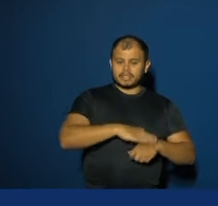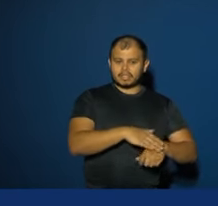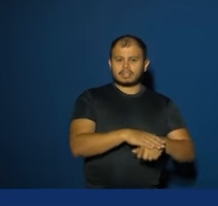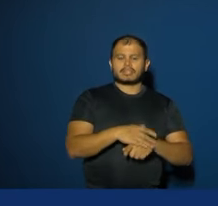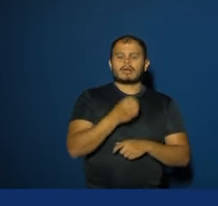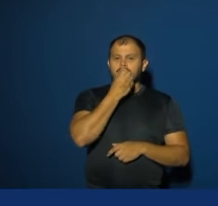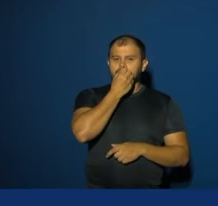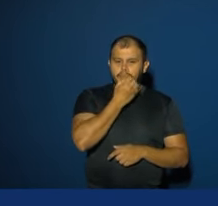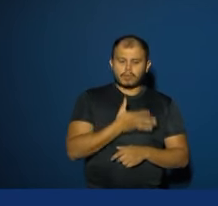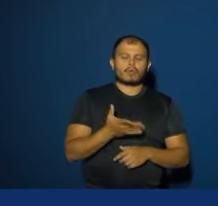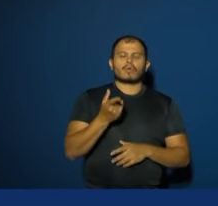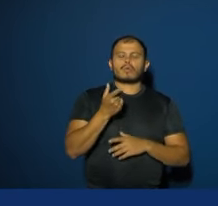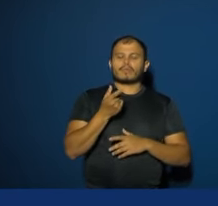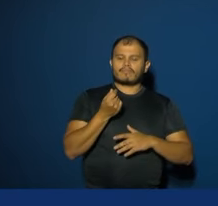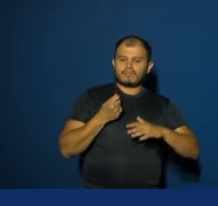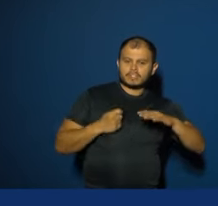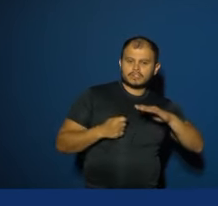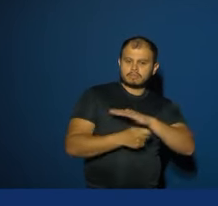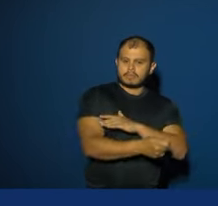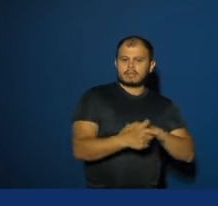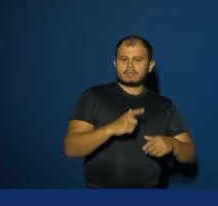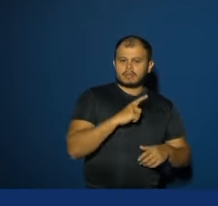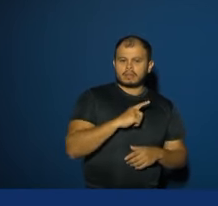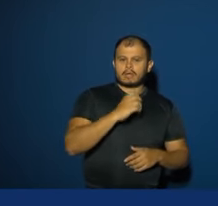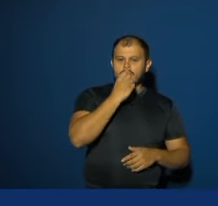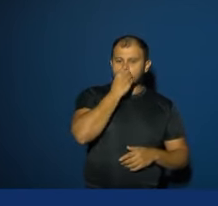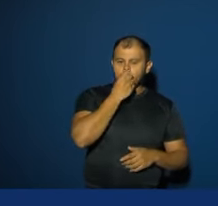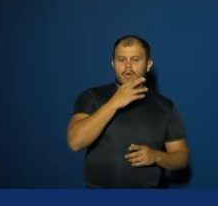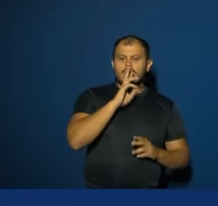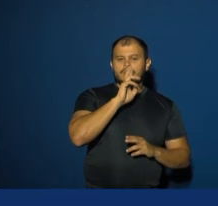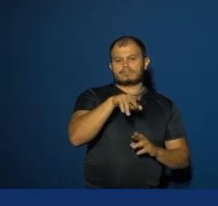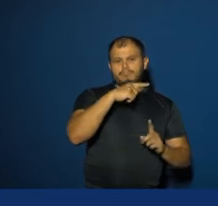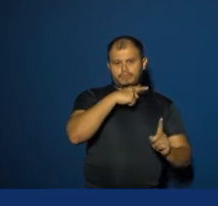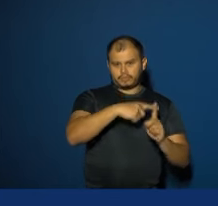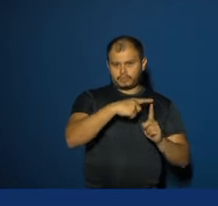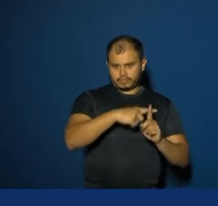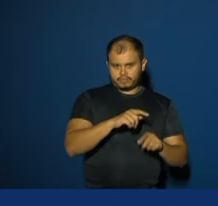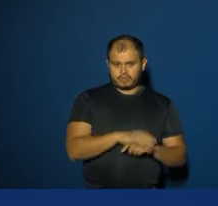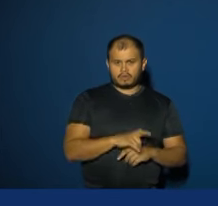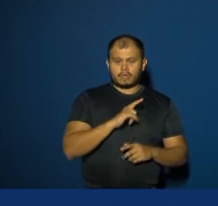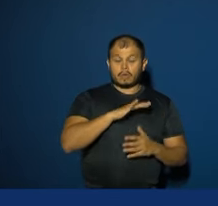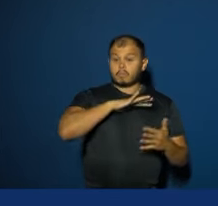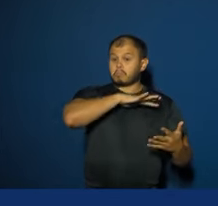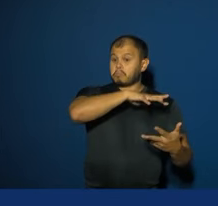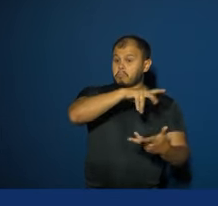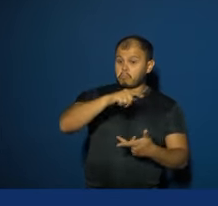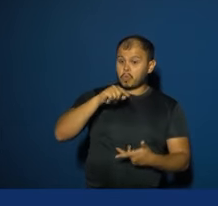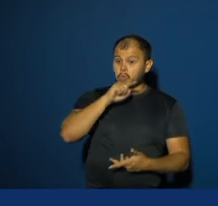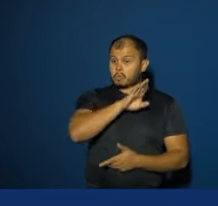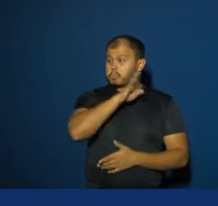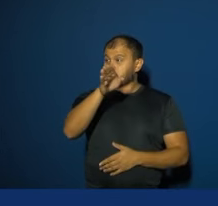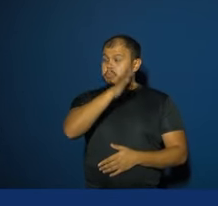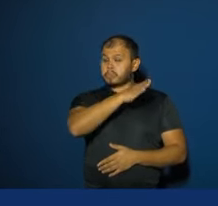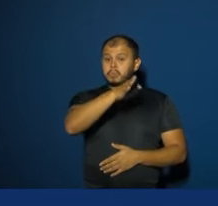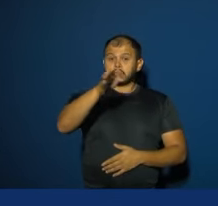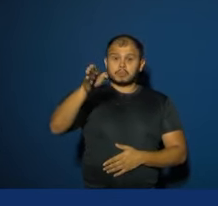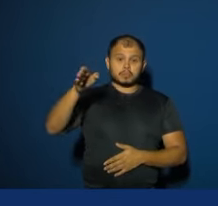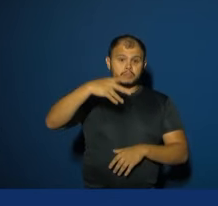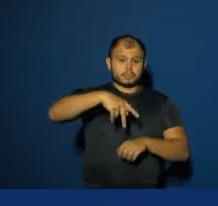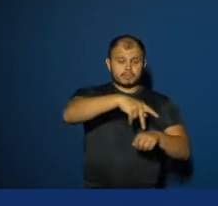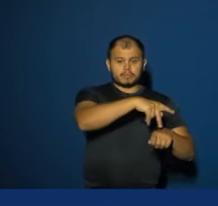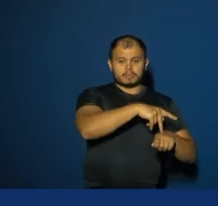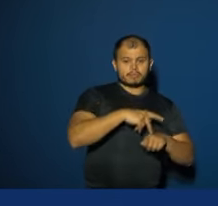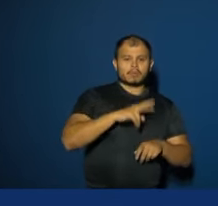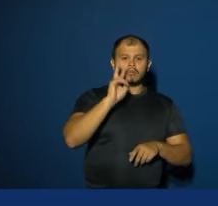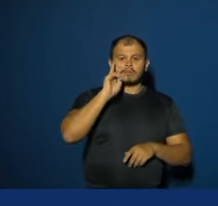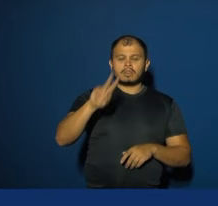investimento e tenham um Resultado positivo naquele contrato eu tenho percorrido o mundo aí afora queria contar uma história que eu ouvi por exemplo de brisa que